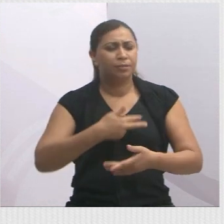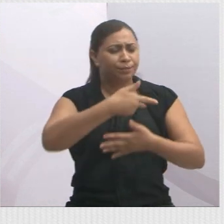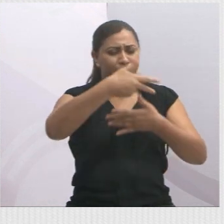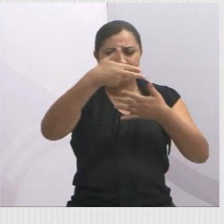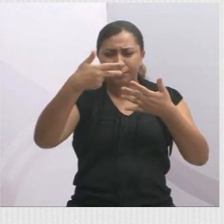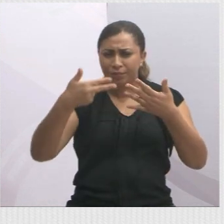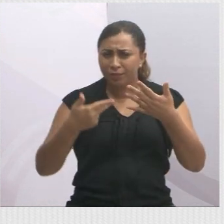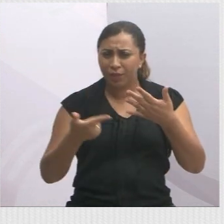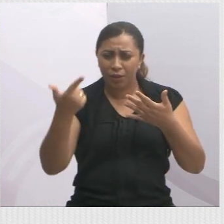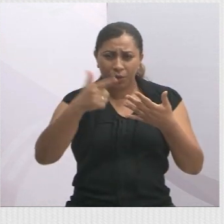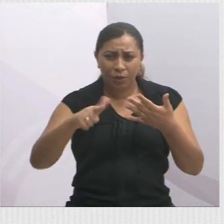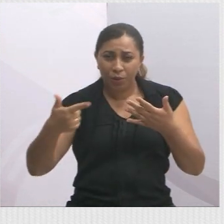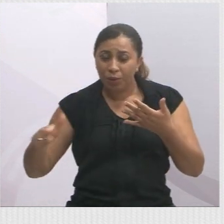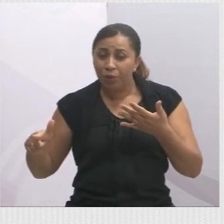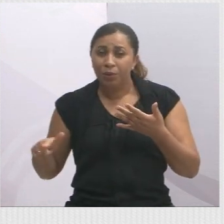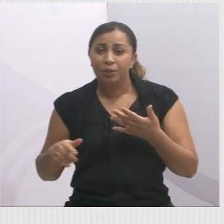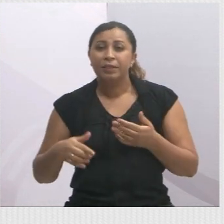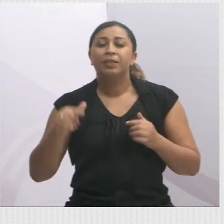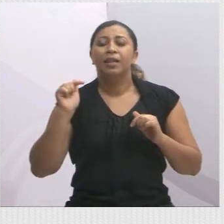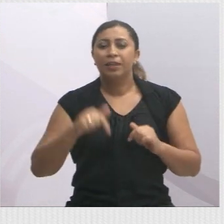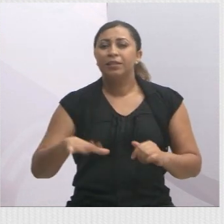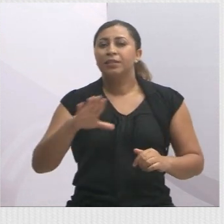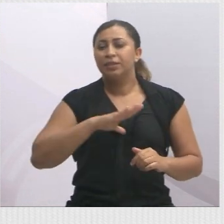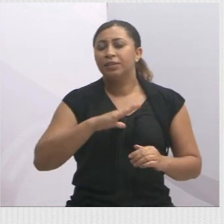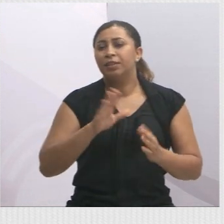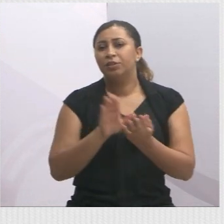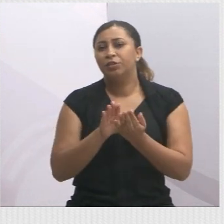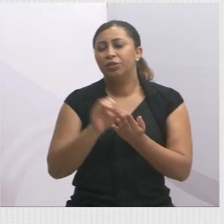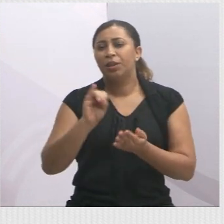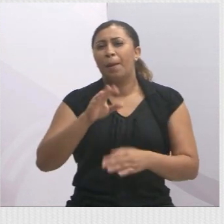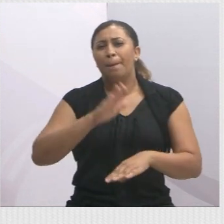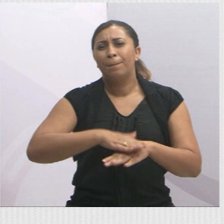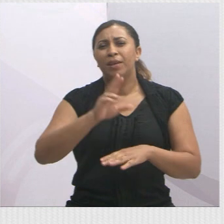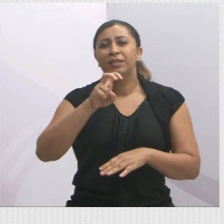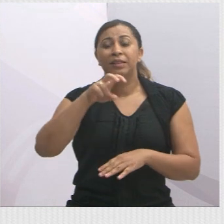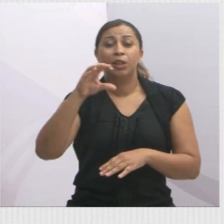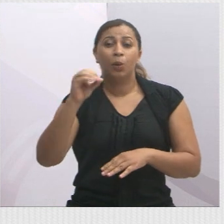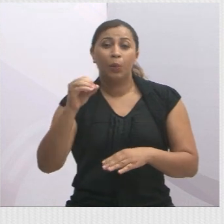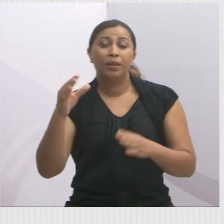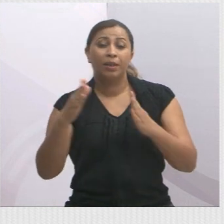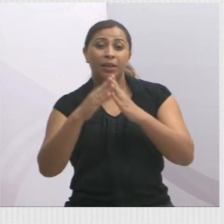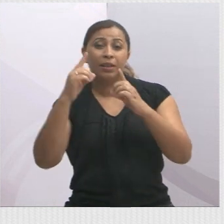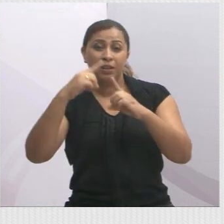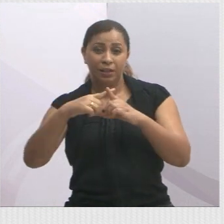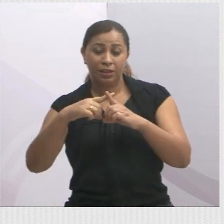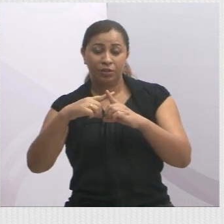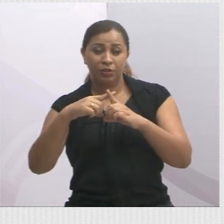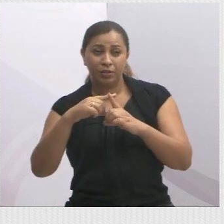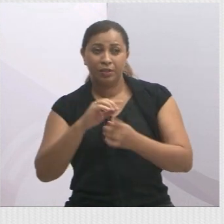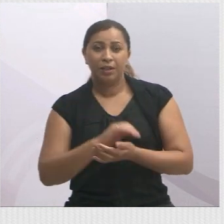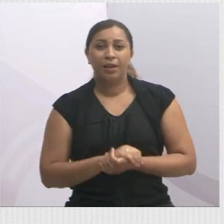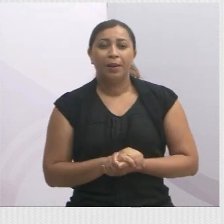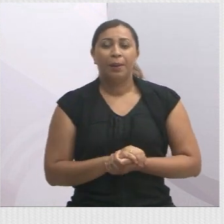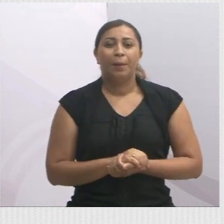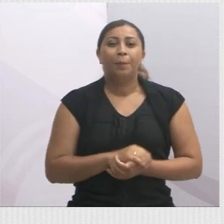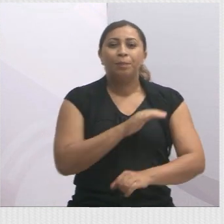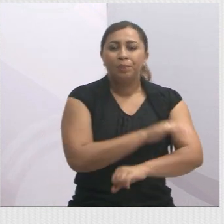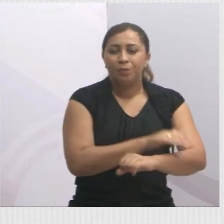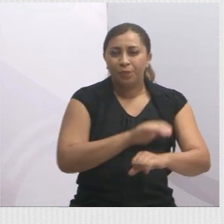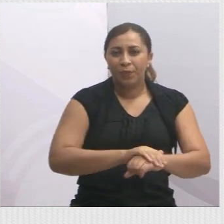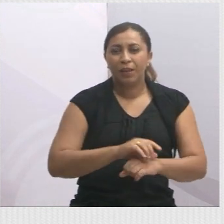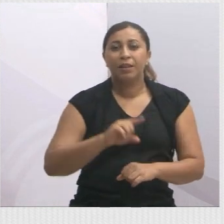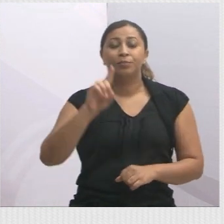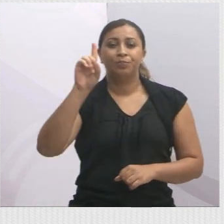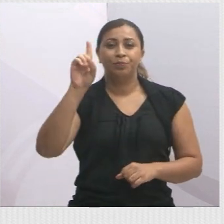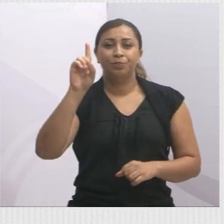outras, existindo atualmente na cidade de Jacareí mais de 50 congregações ativas. A Assembleia de Deus